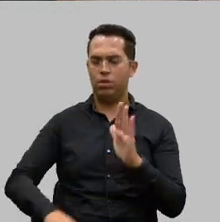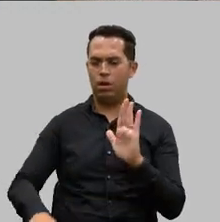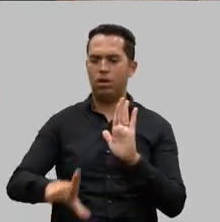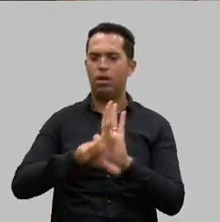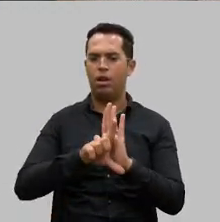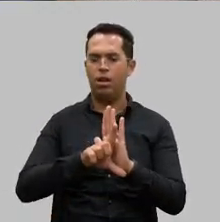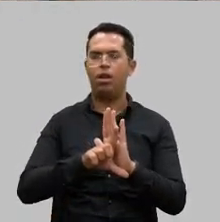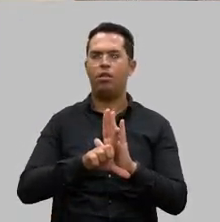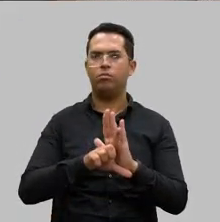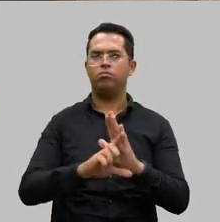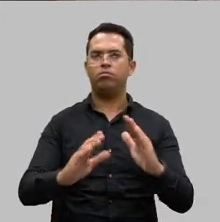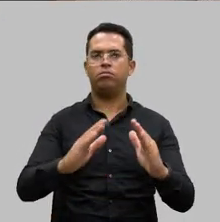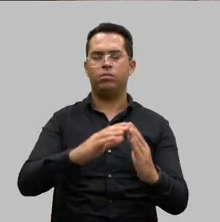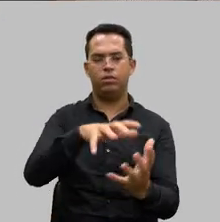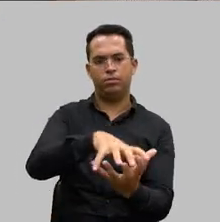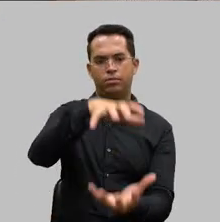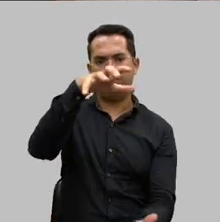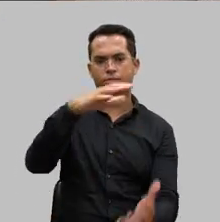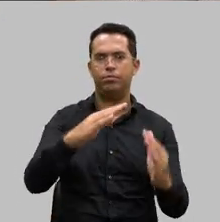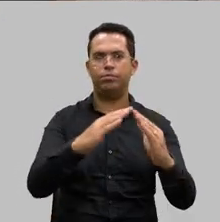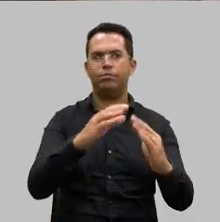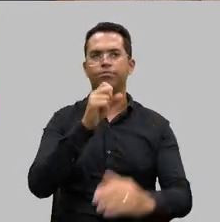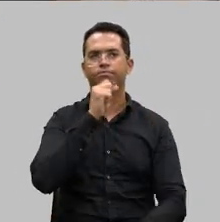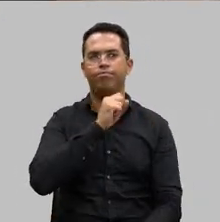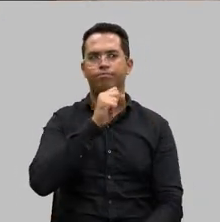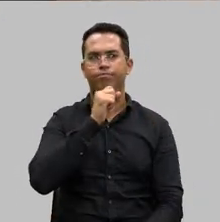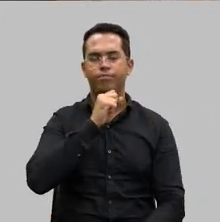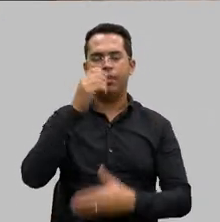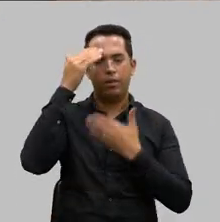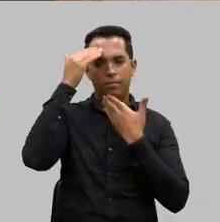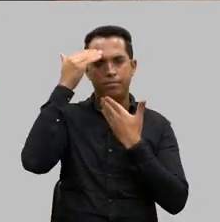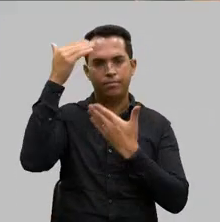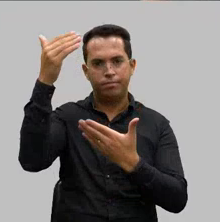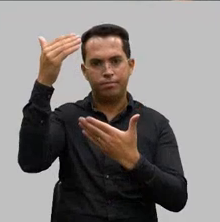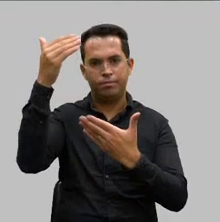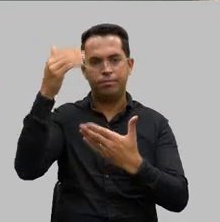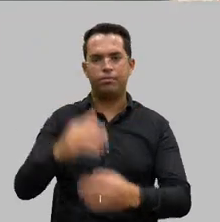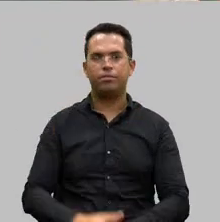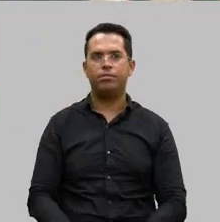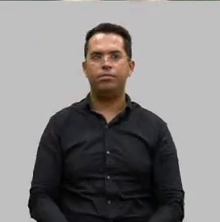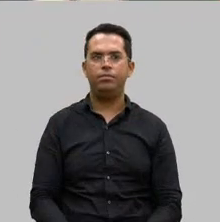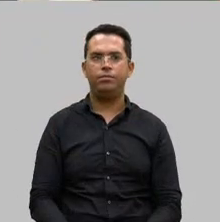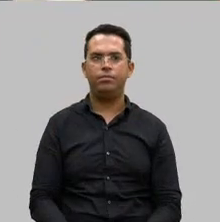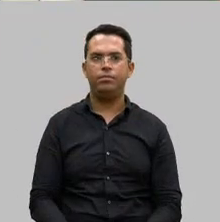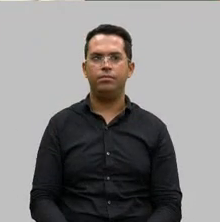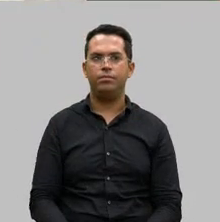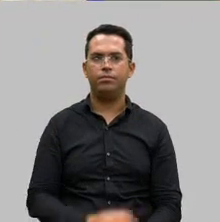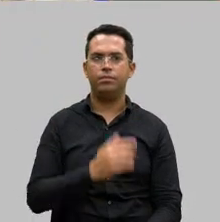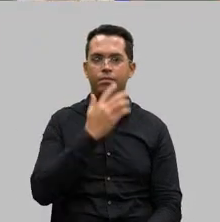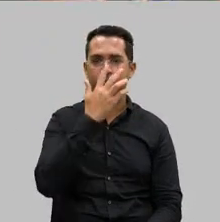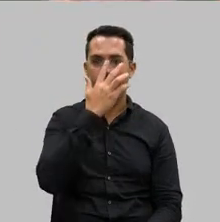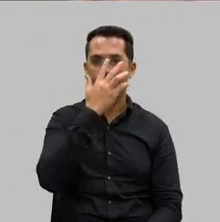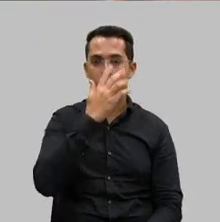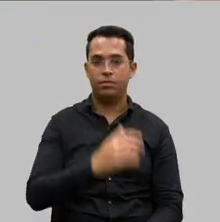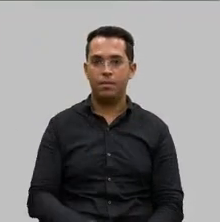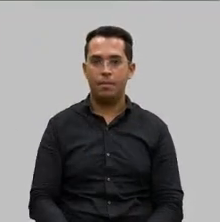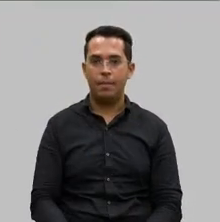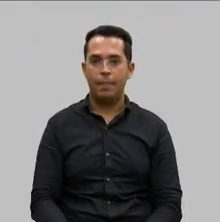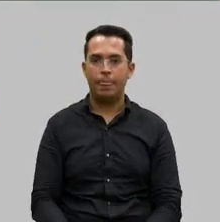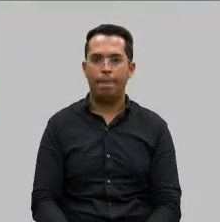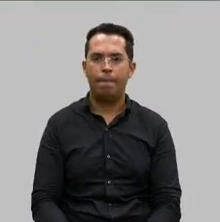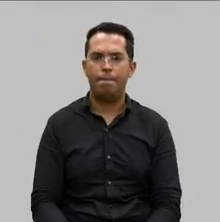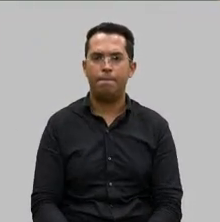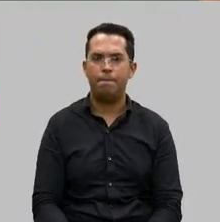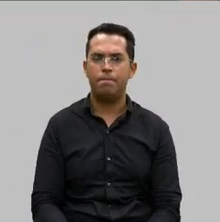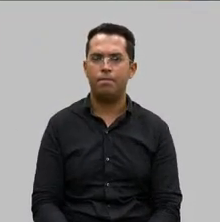asilos É isso aí muito obrigado obrigado ao Deputado Dr Maurício pela sua colocação